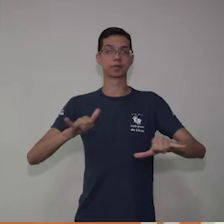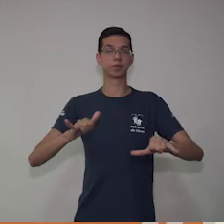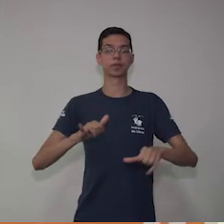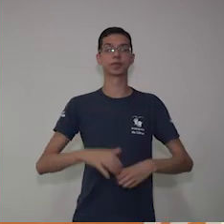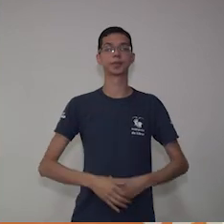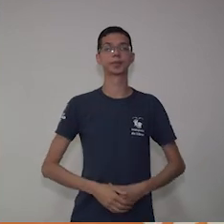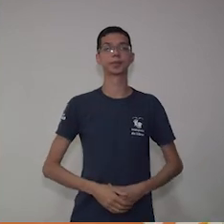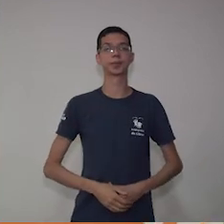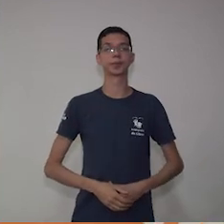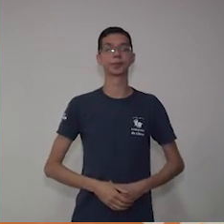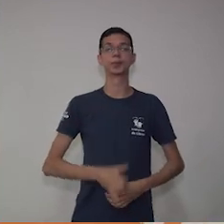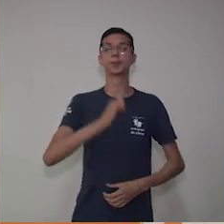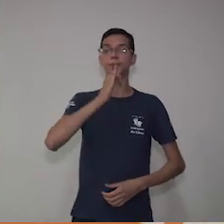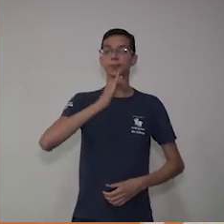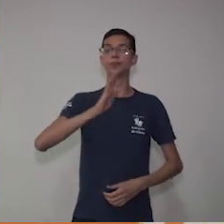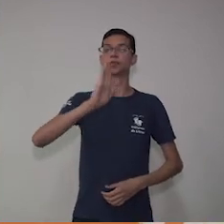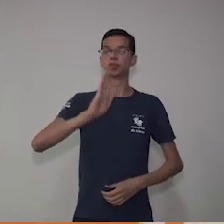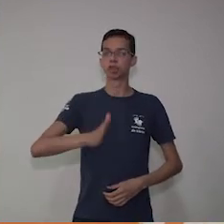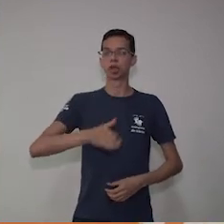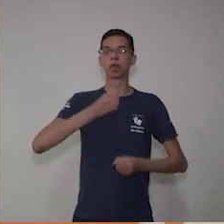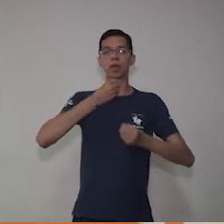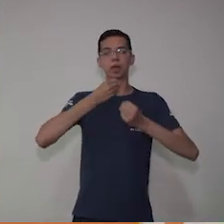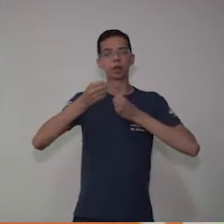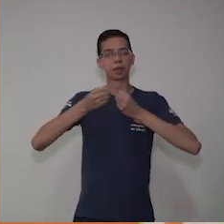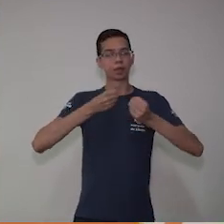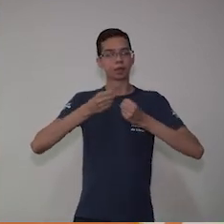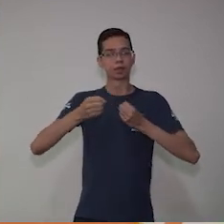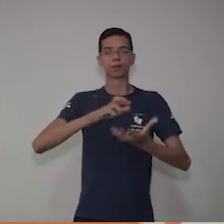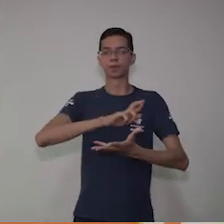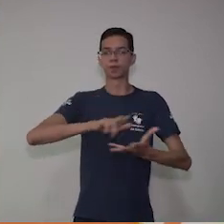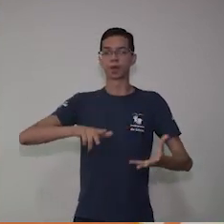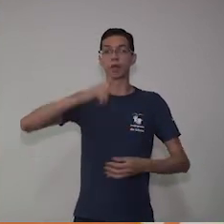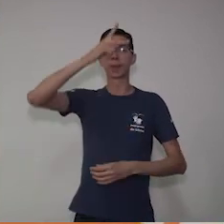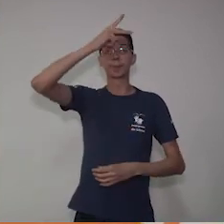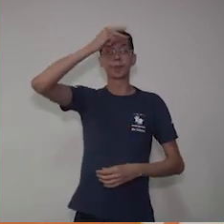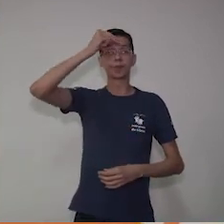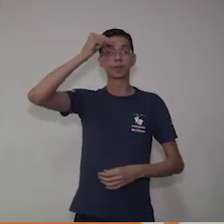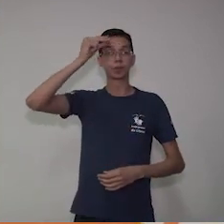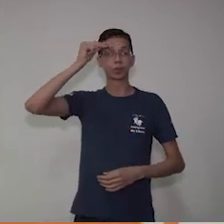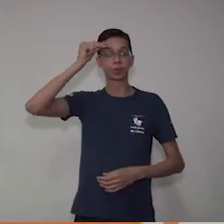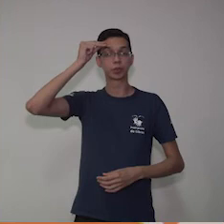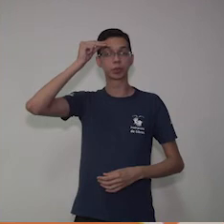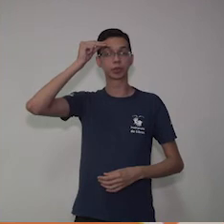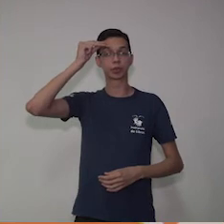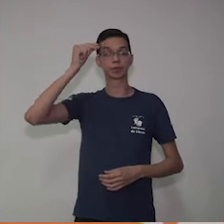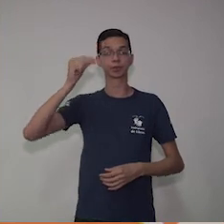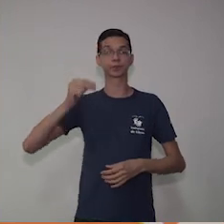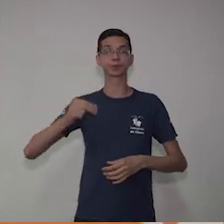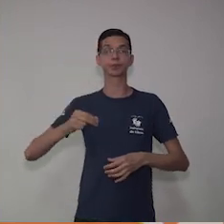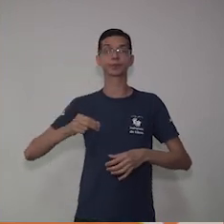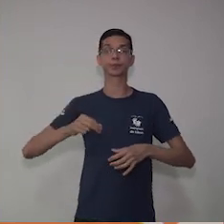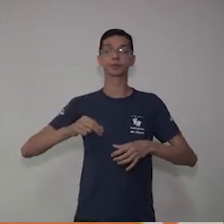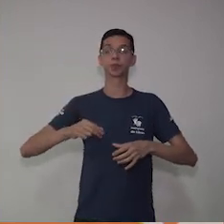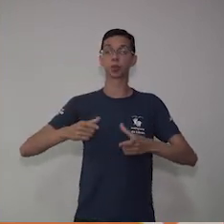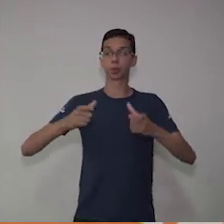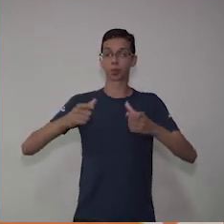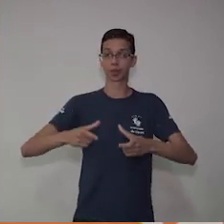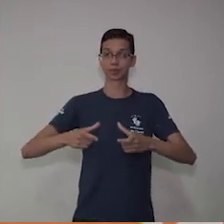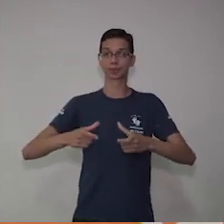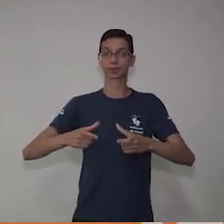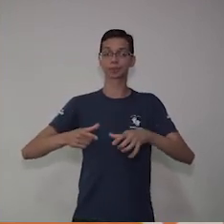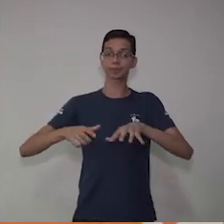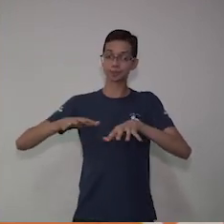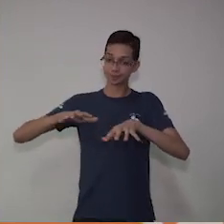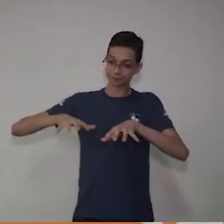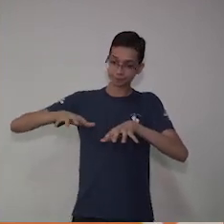aqui em diversas coletivas, a Prefeitura tem uma rede de atenção, né? Portanto, a gente